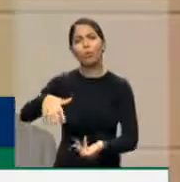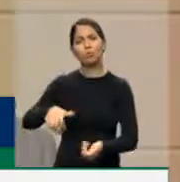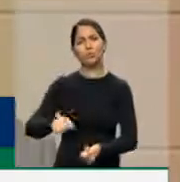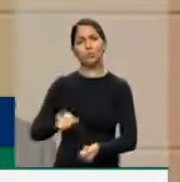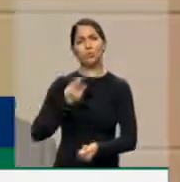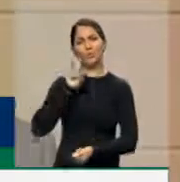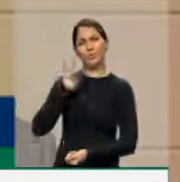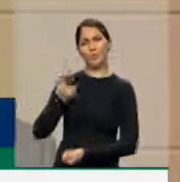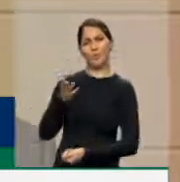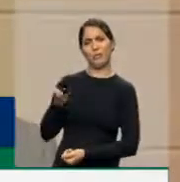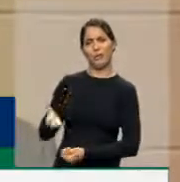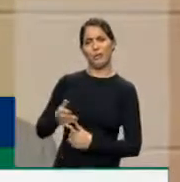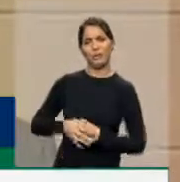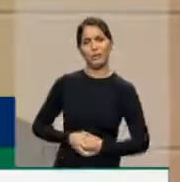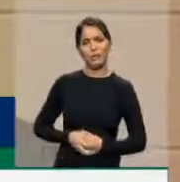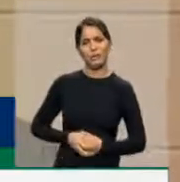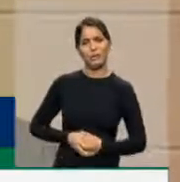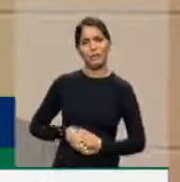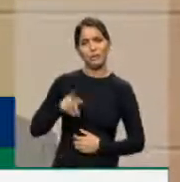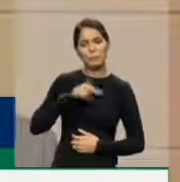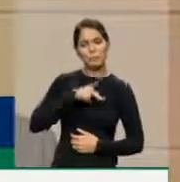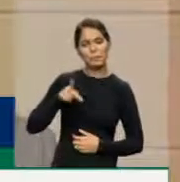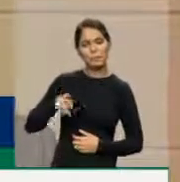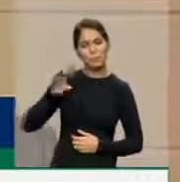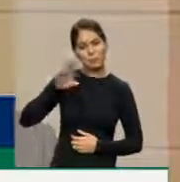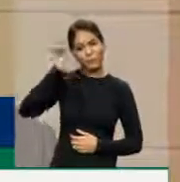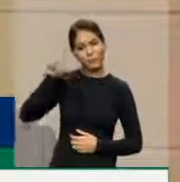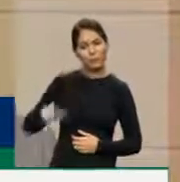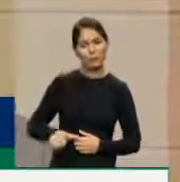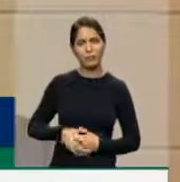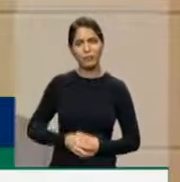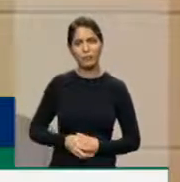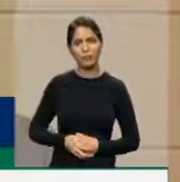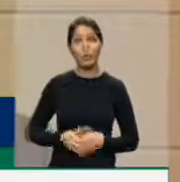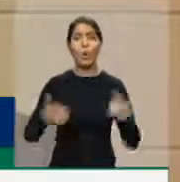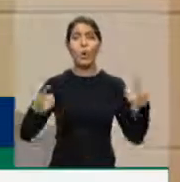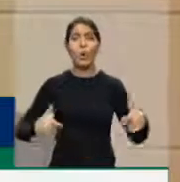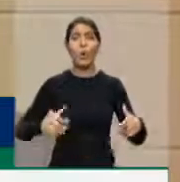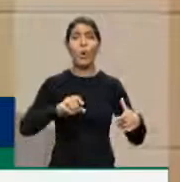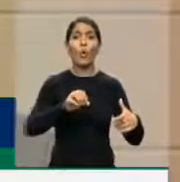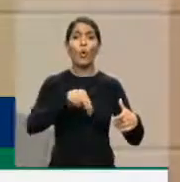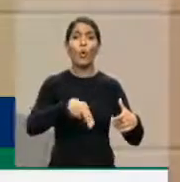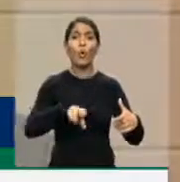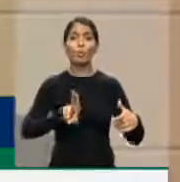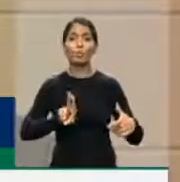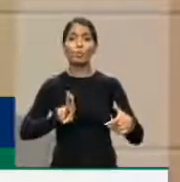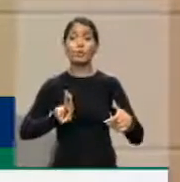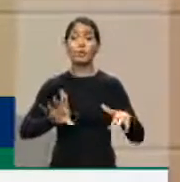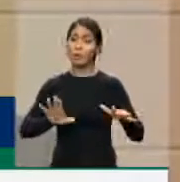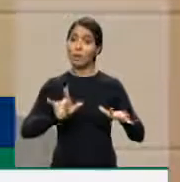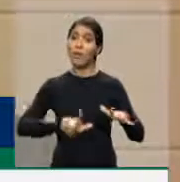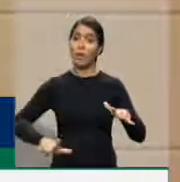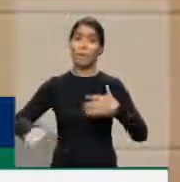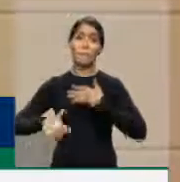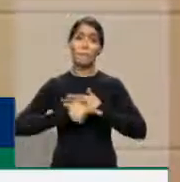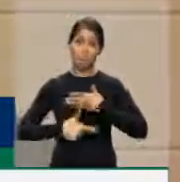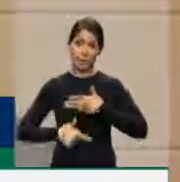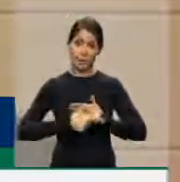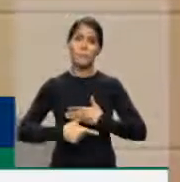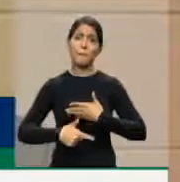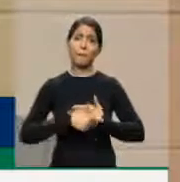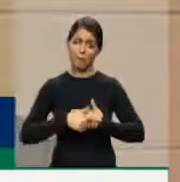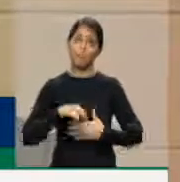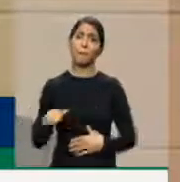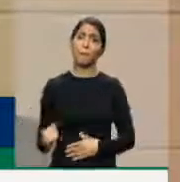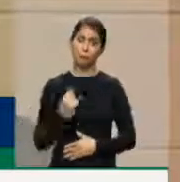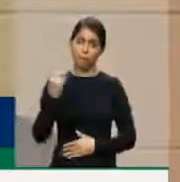Assembleia Geral das Nações Unidas, que por tradição cabe ao Brasil pelo papel que o Brasil teve na própria